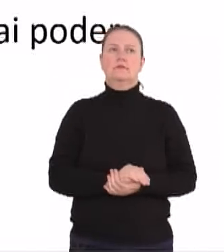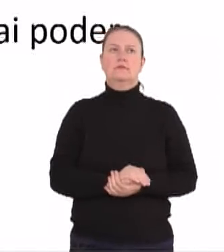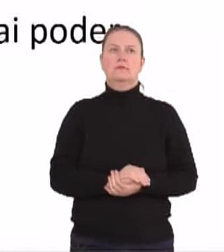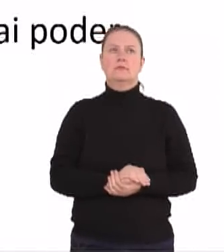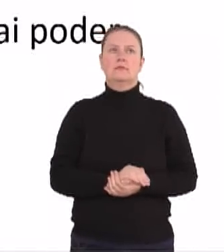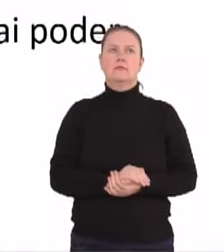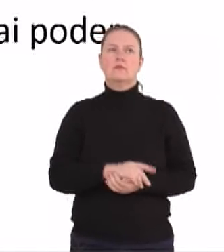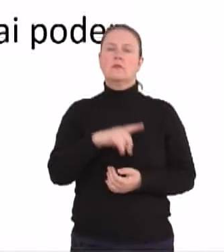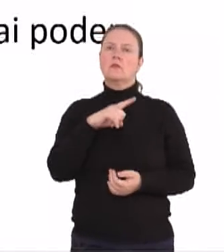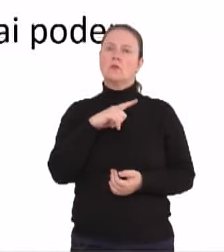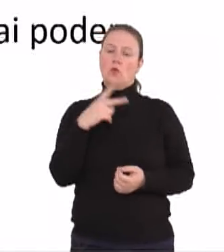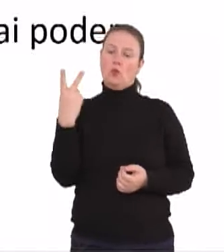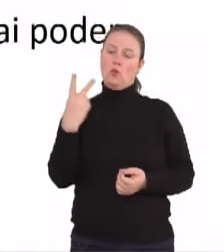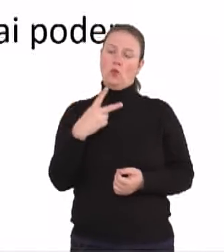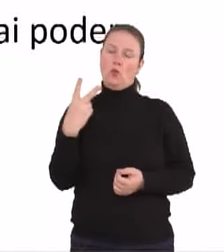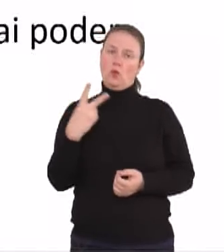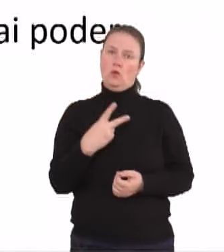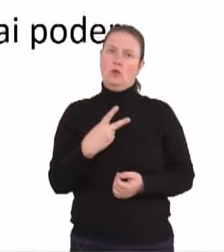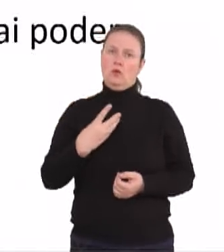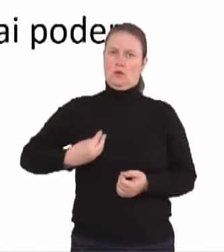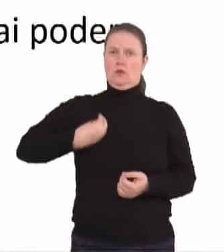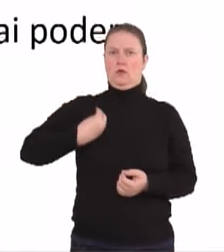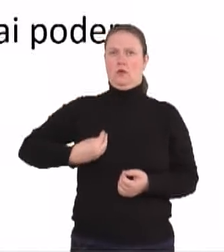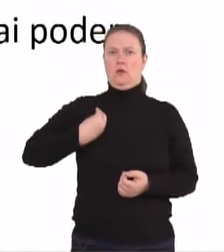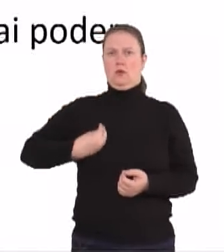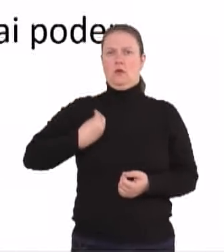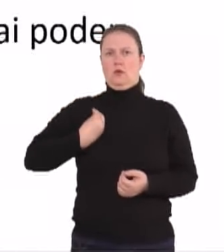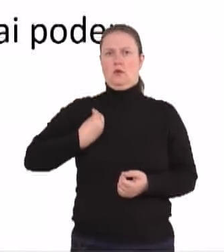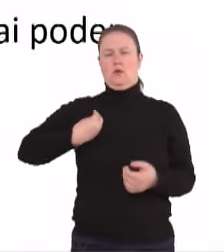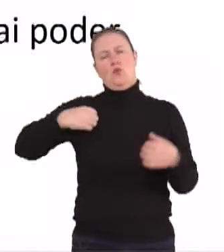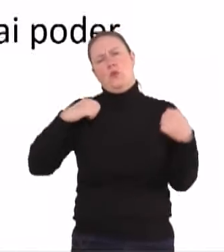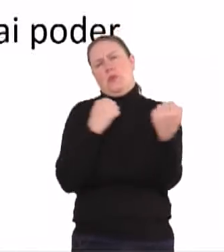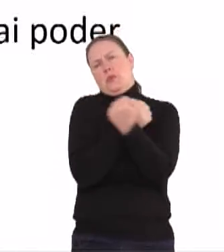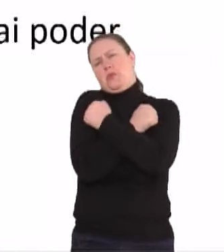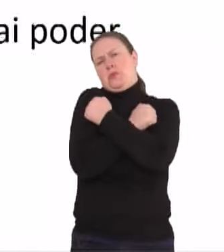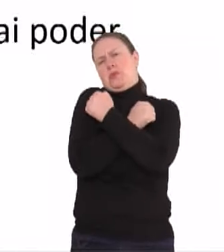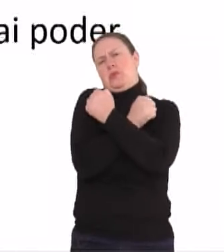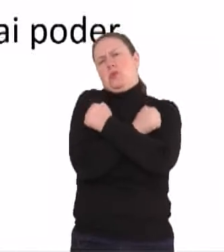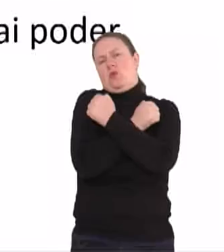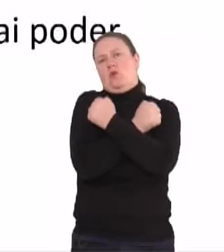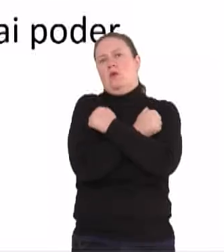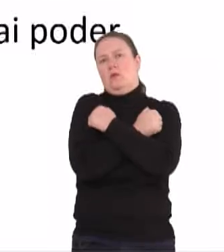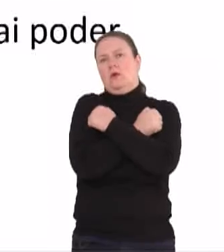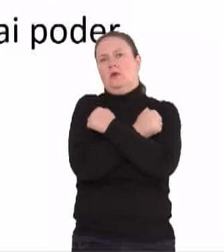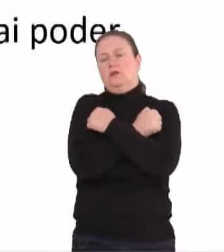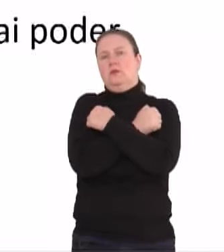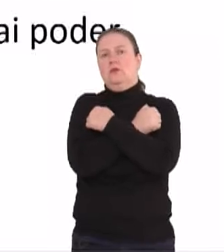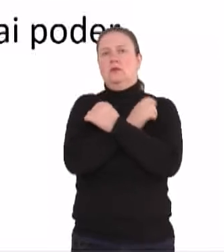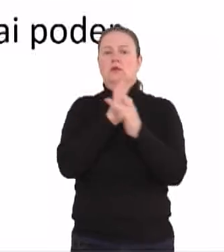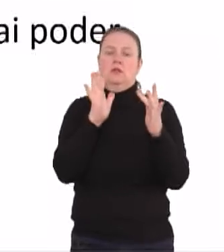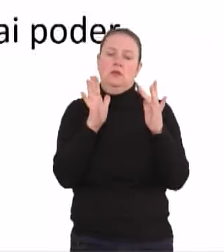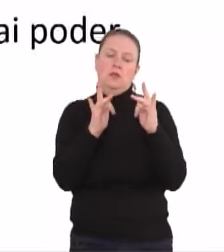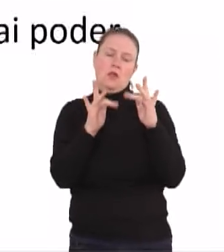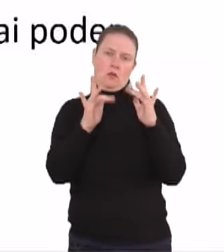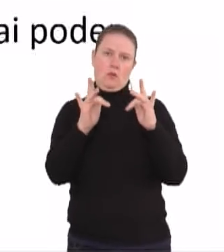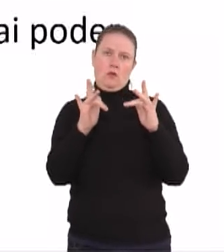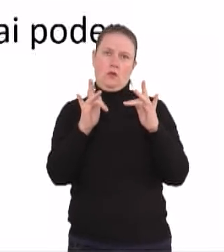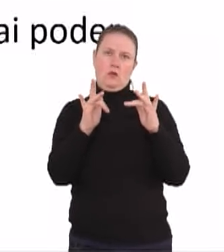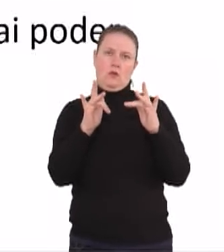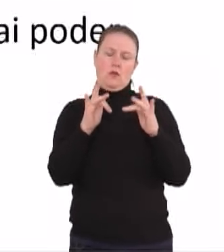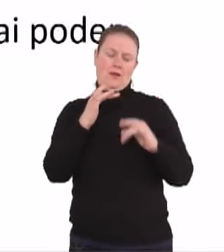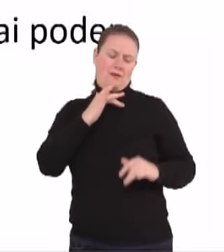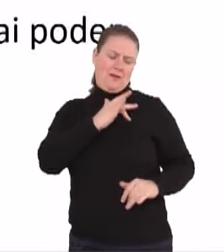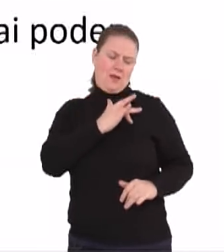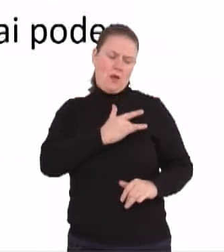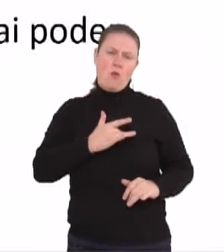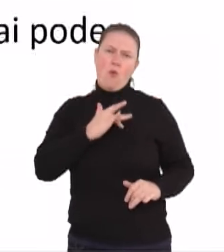Rangi e Papa viviam num perpétuo abraço de amantes. Acontece que esse enlace apaixonado não